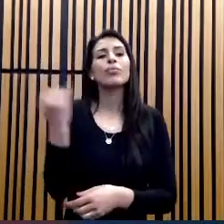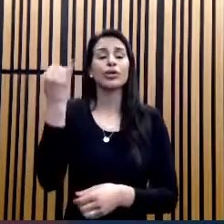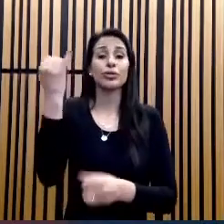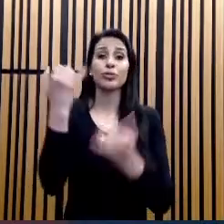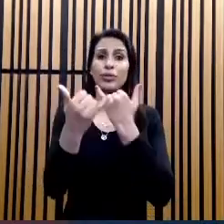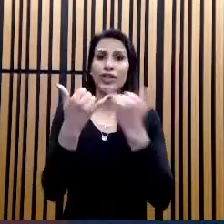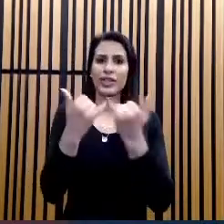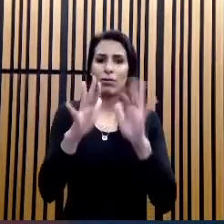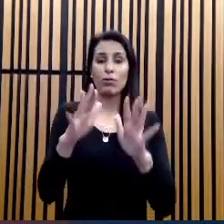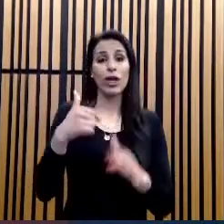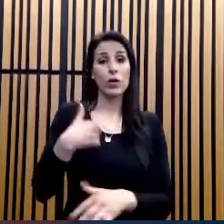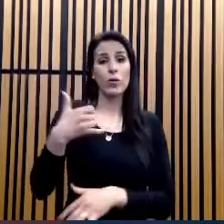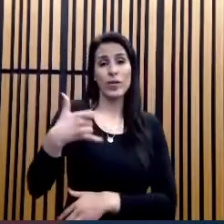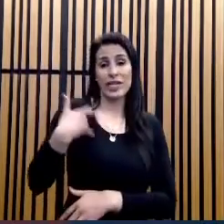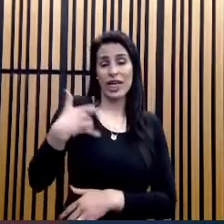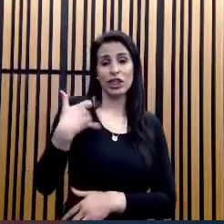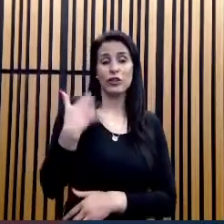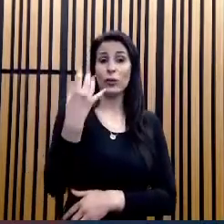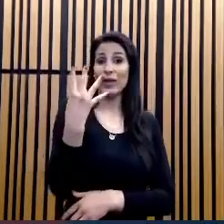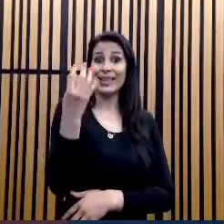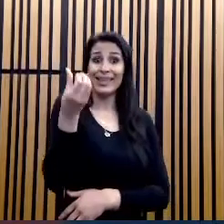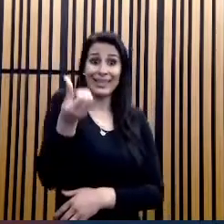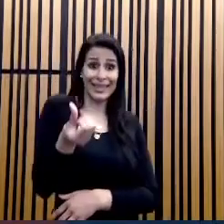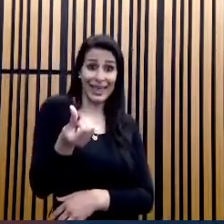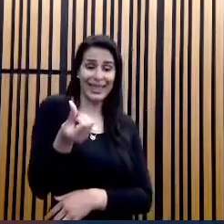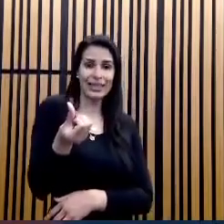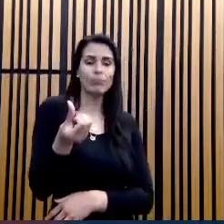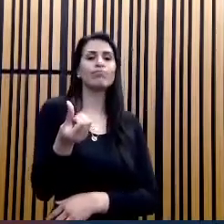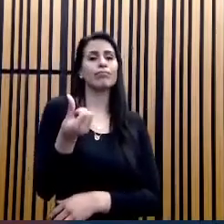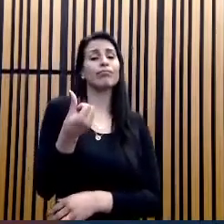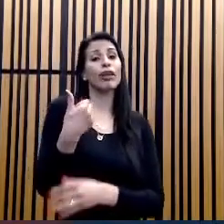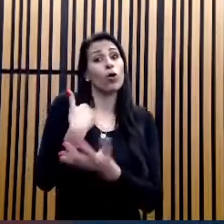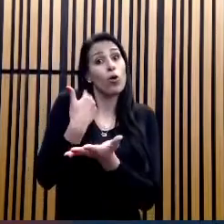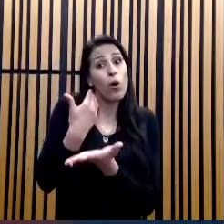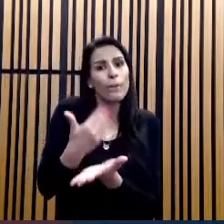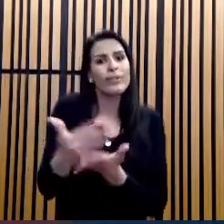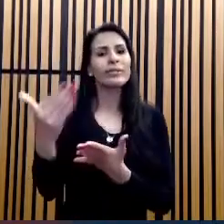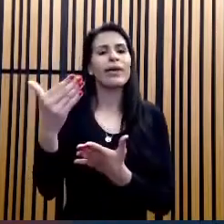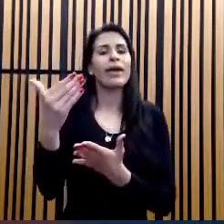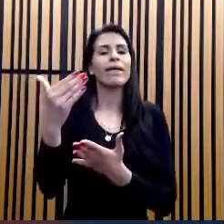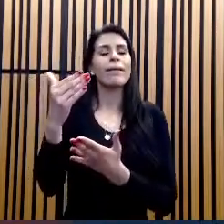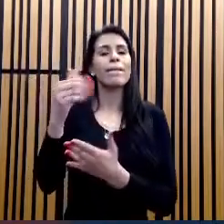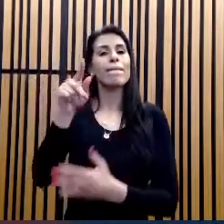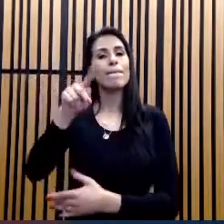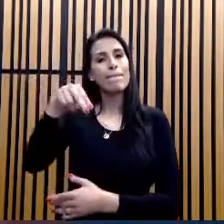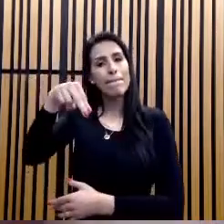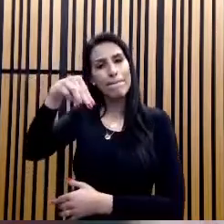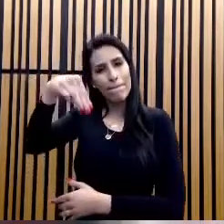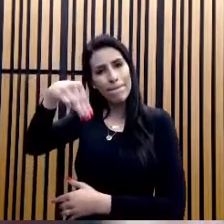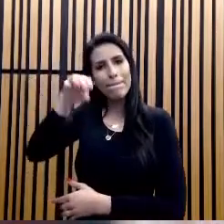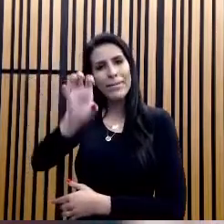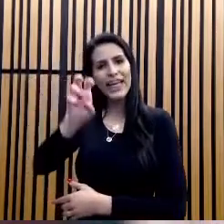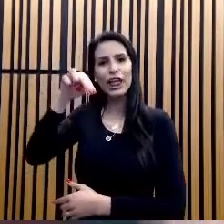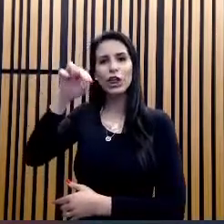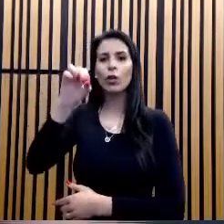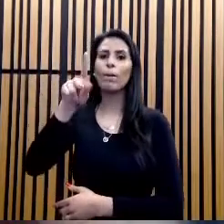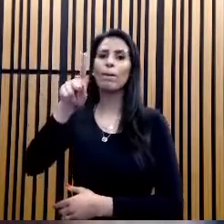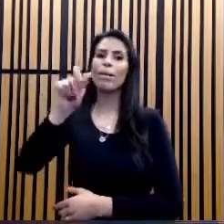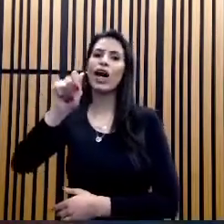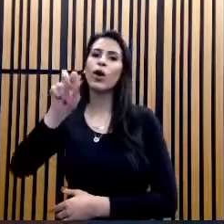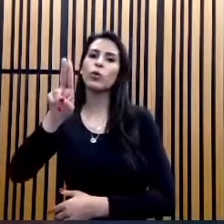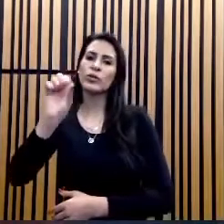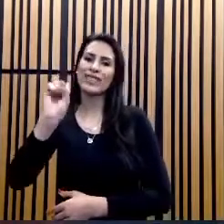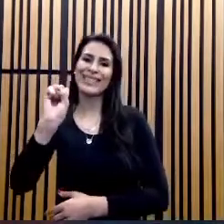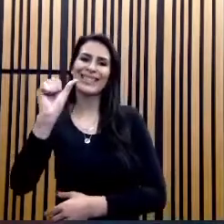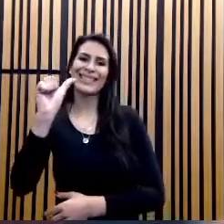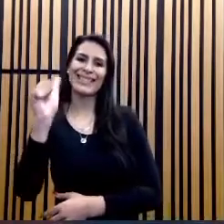46 anos, eu entrei na menopausa. Olha que loucura. Eu me sentindo com 30, tá?